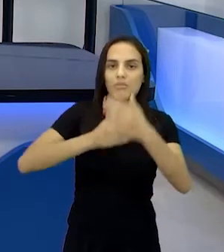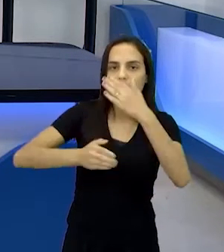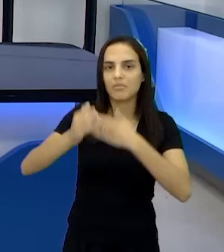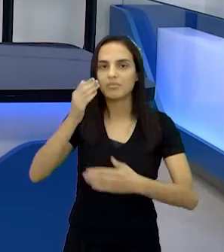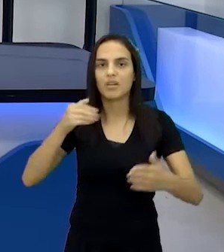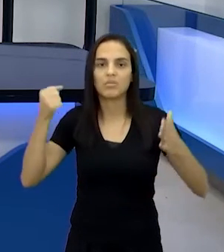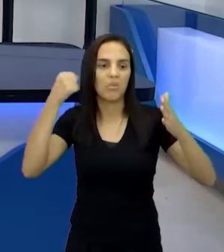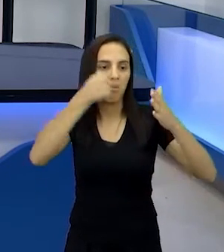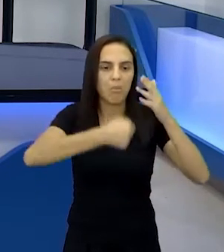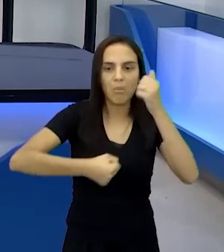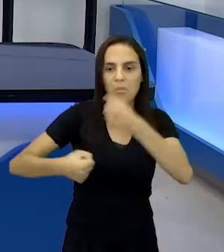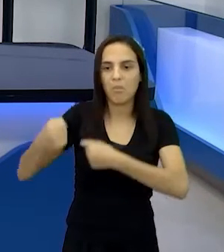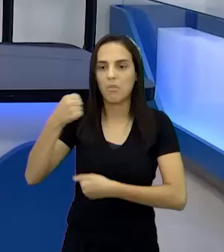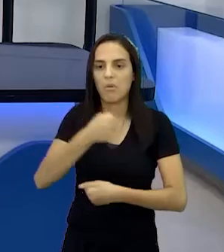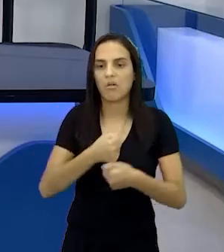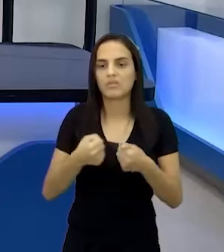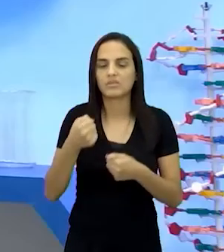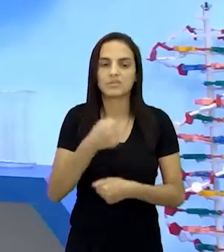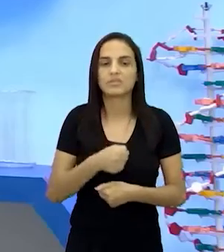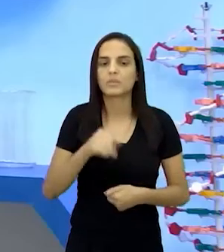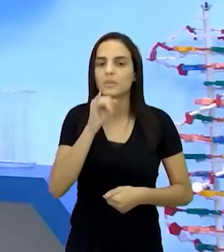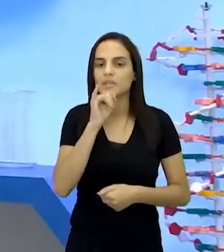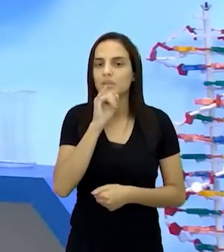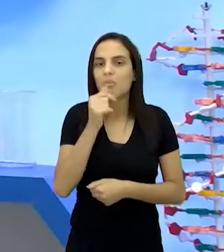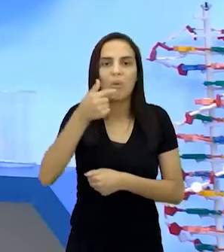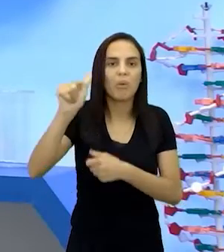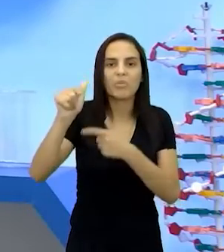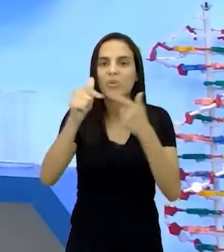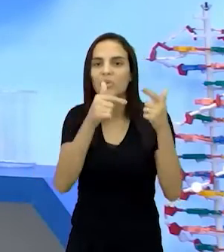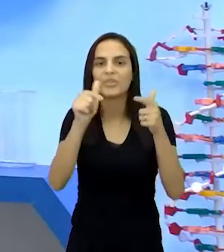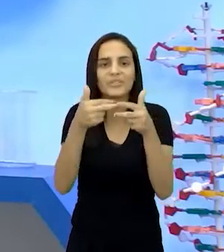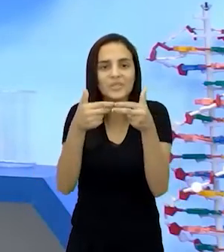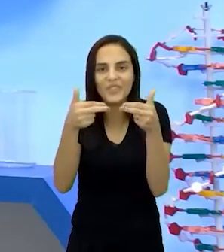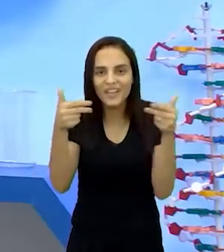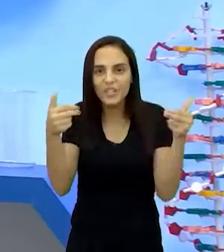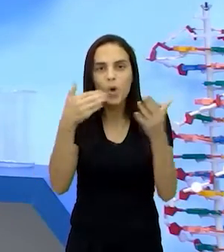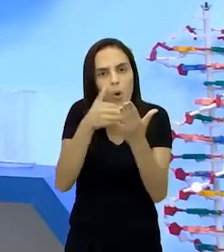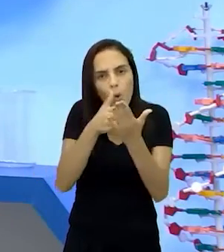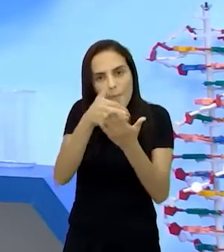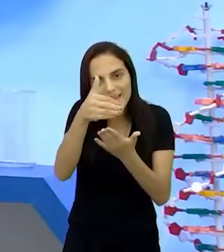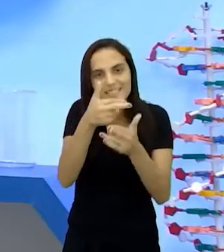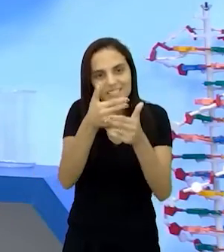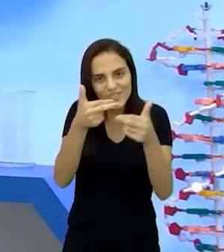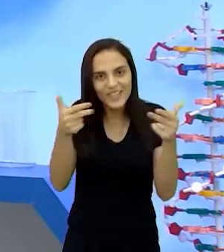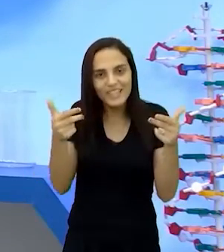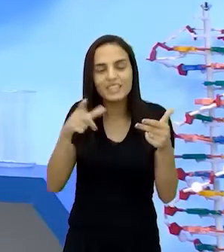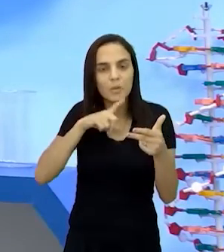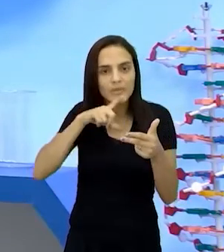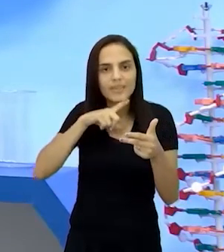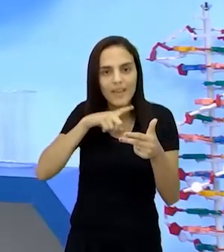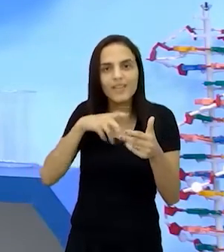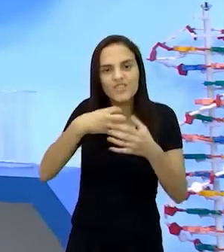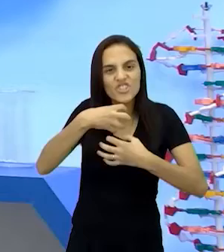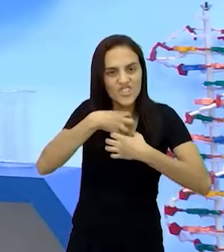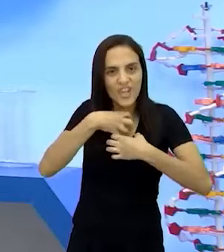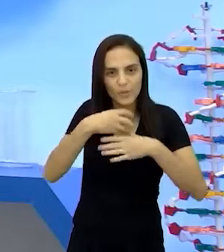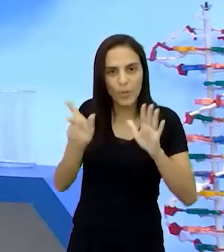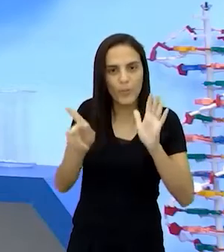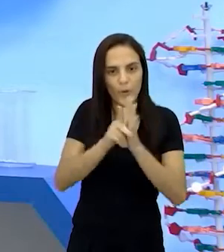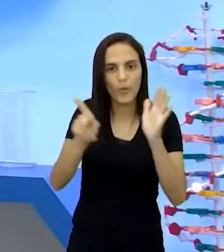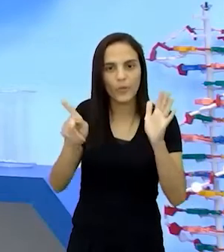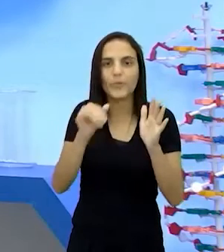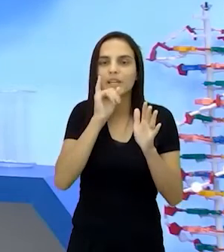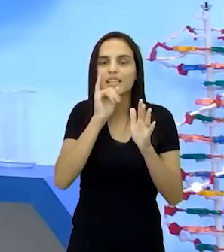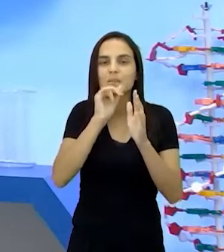no boxe de outro, aí você pega no kung fu de outro jeito. Então, nas lutas, acho que nas indígenas, né?